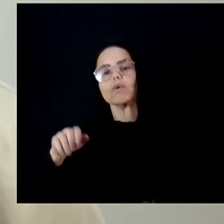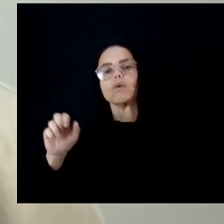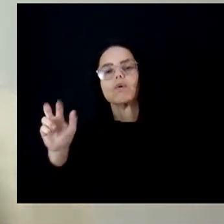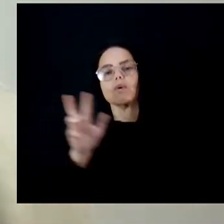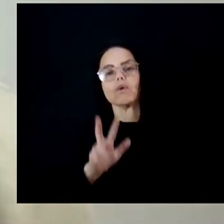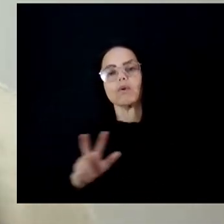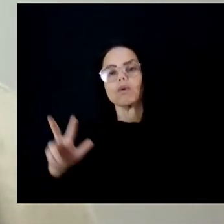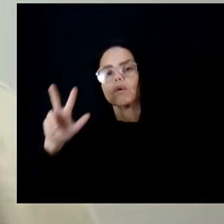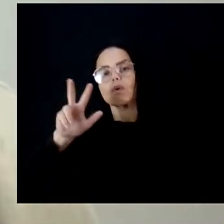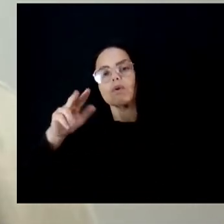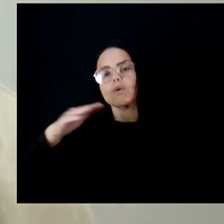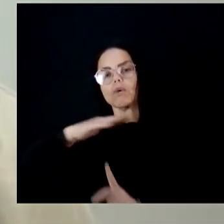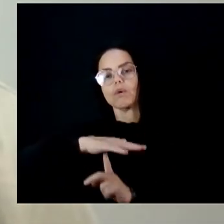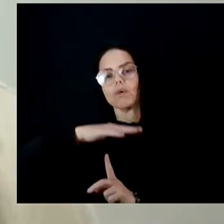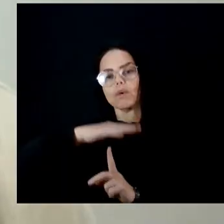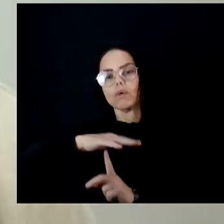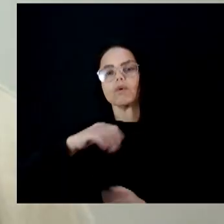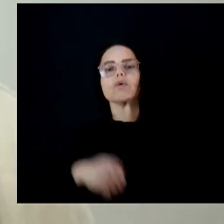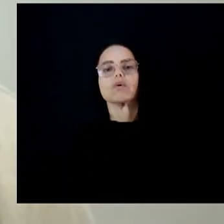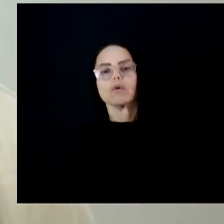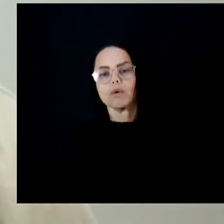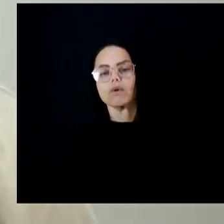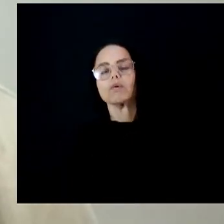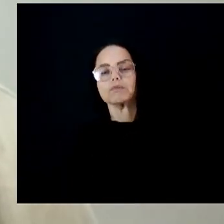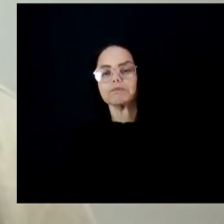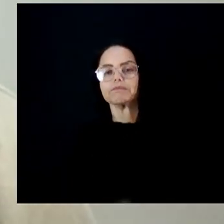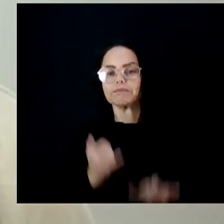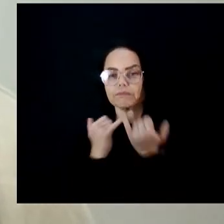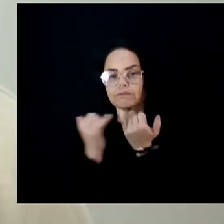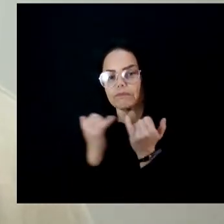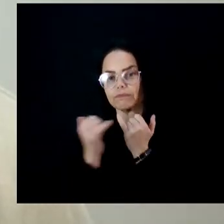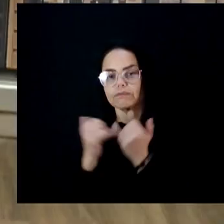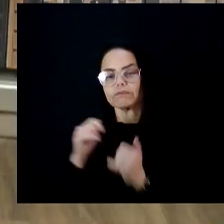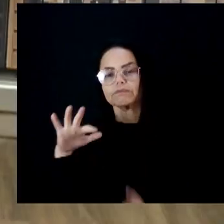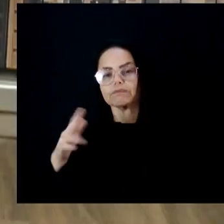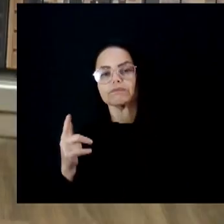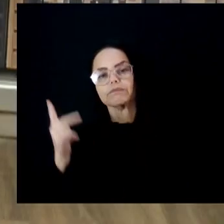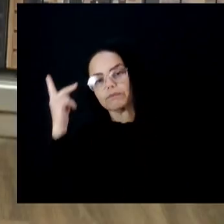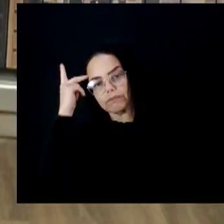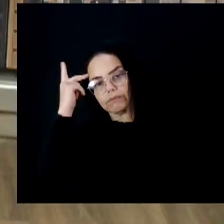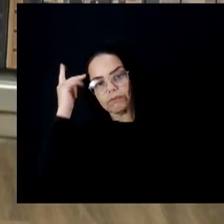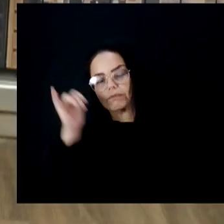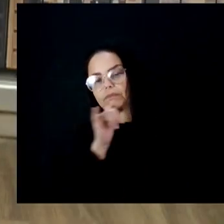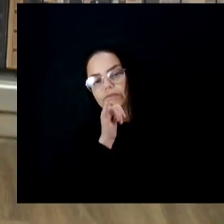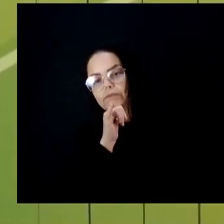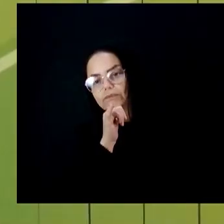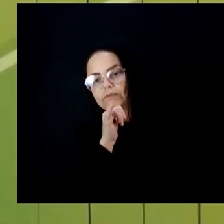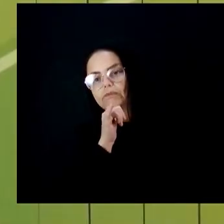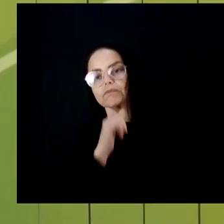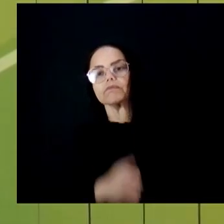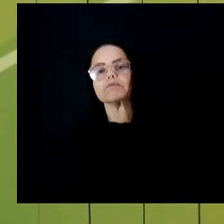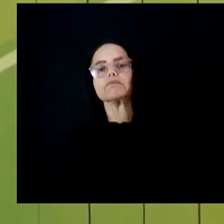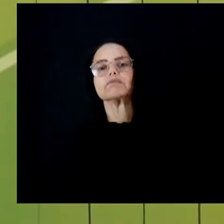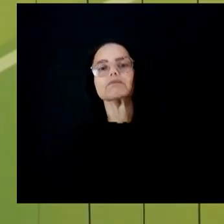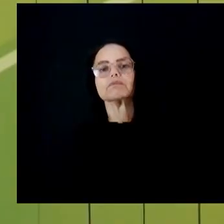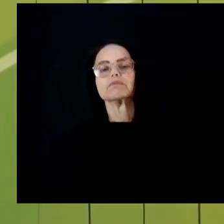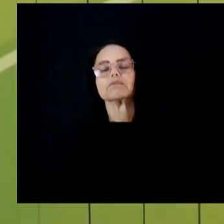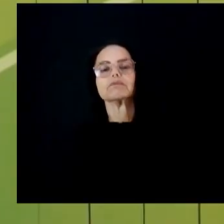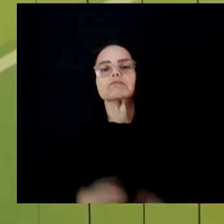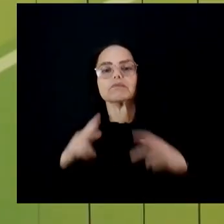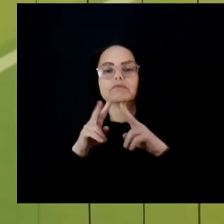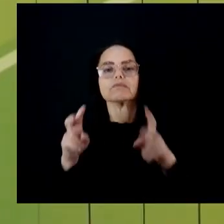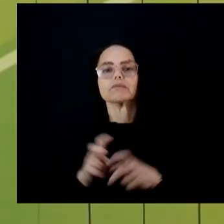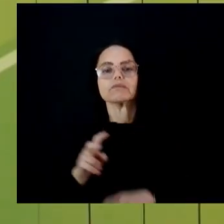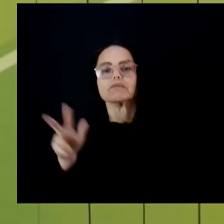sentiu. É bem parecido com o que acontece em São Paulo, por exemplo. Entendi. E falando um pouco sobre a Venezuela, que foi um